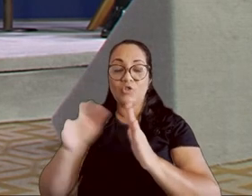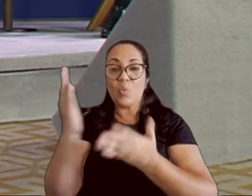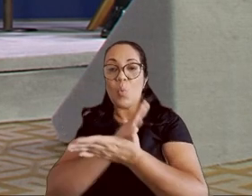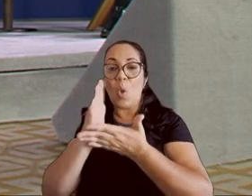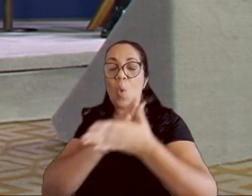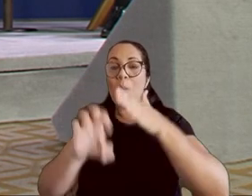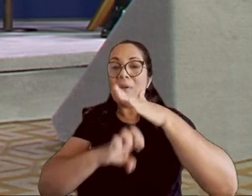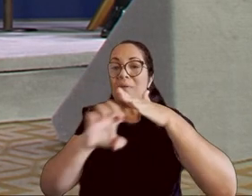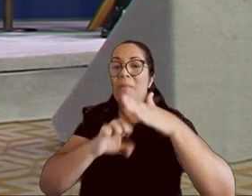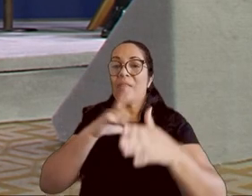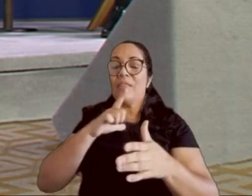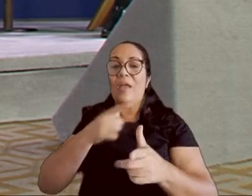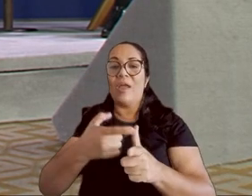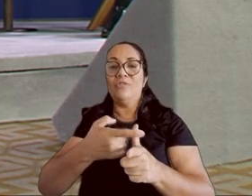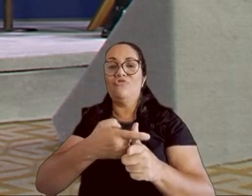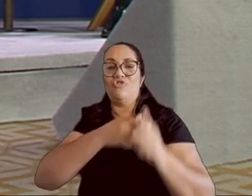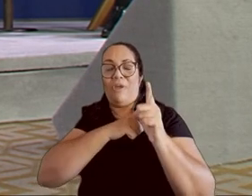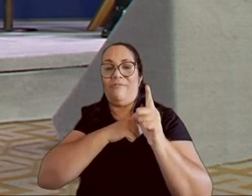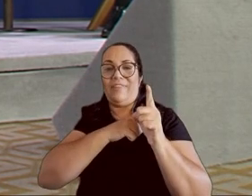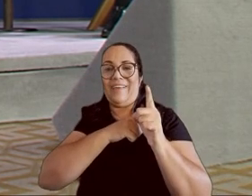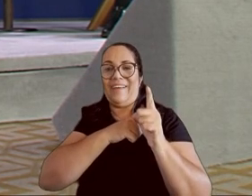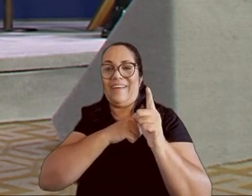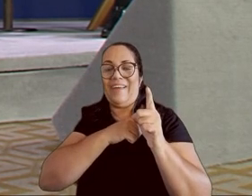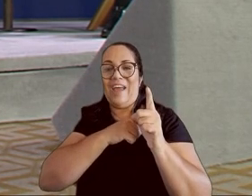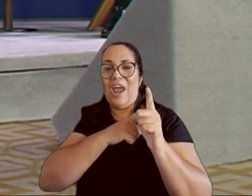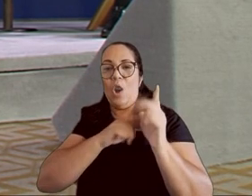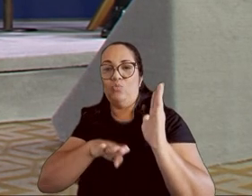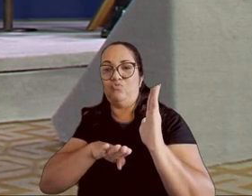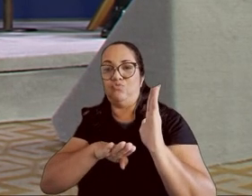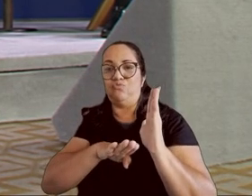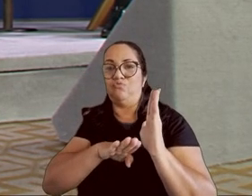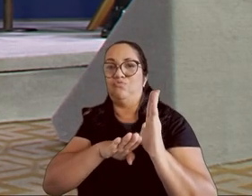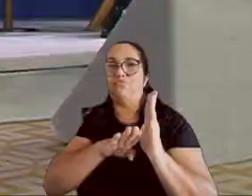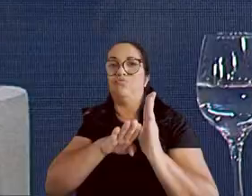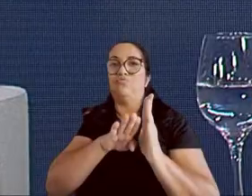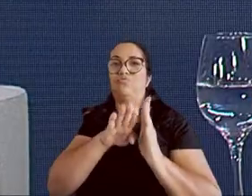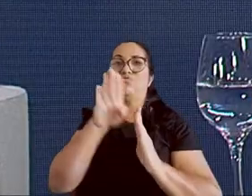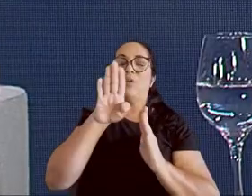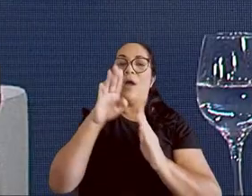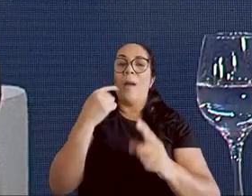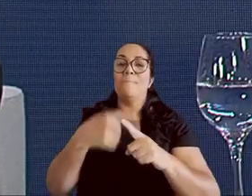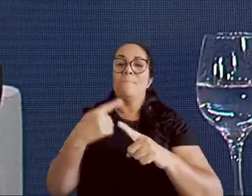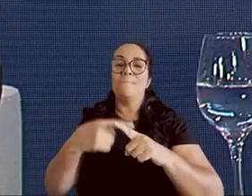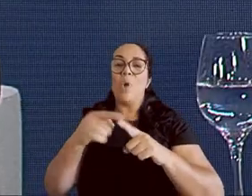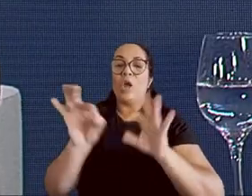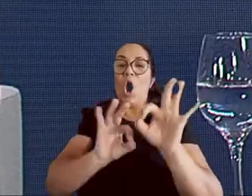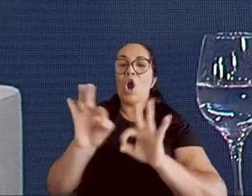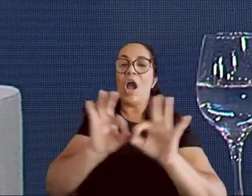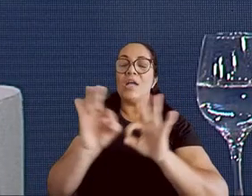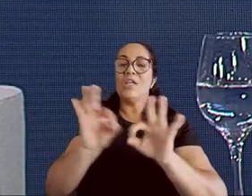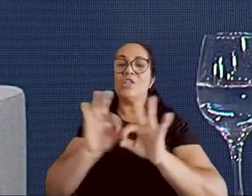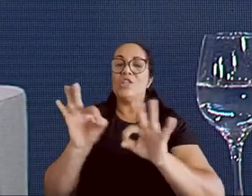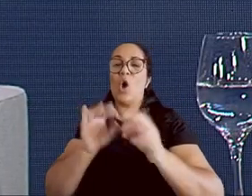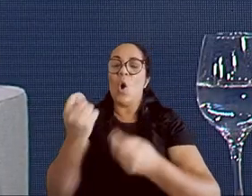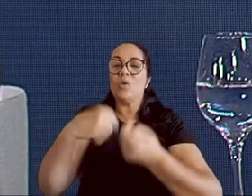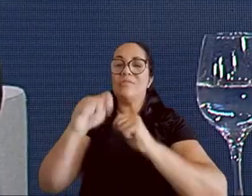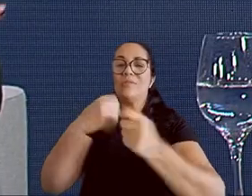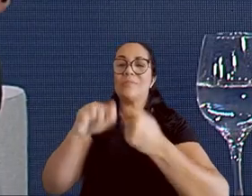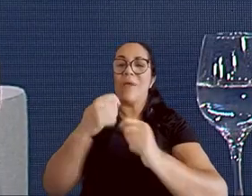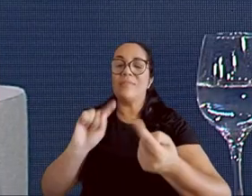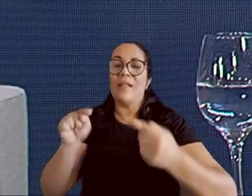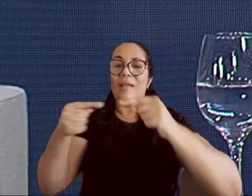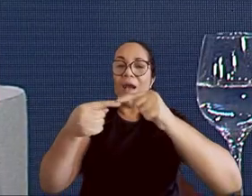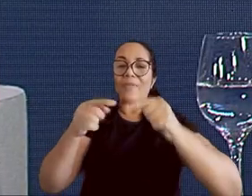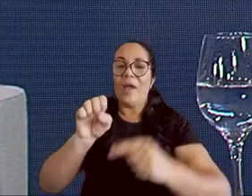estimaram suas dívidas por uma SELIC baixa e essa mudança de ciclo pega um pouco mais essas companhias existem